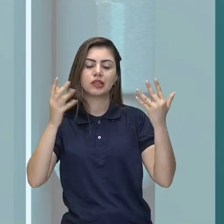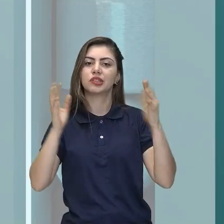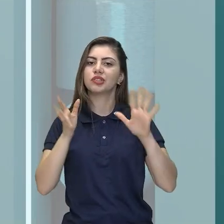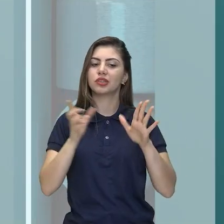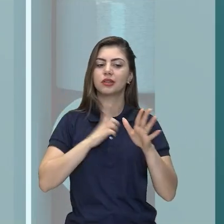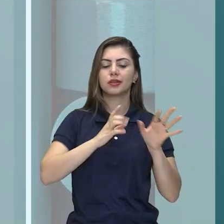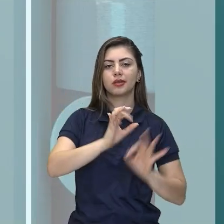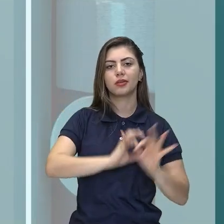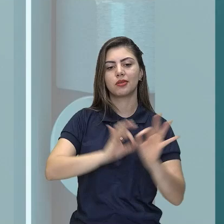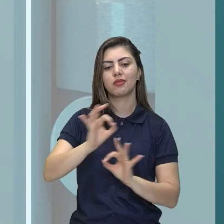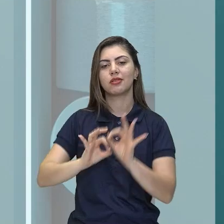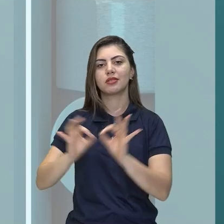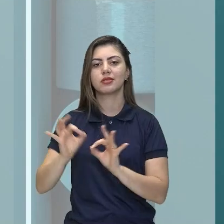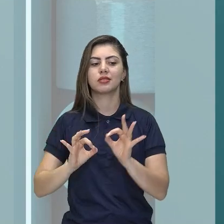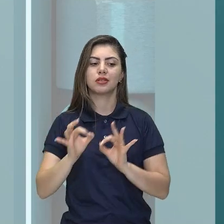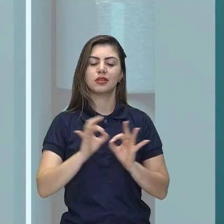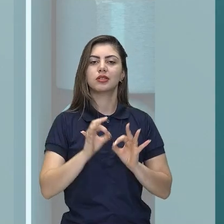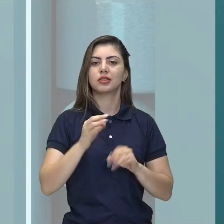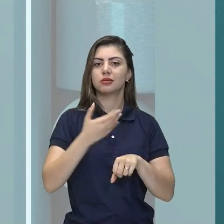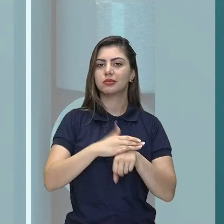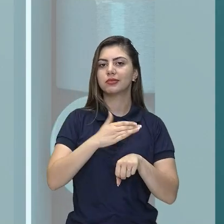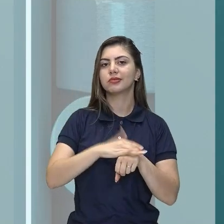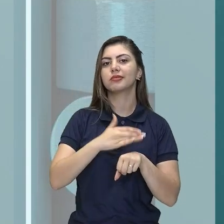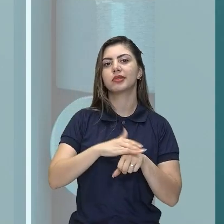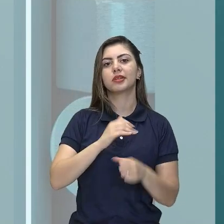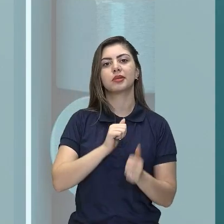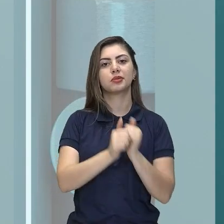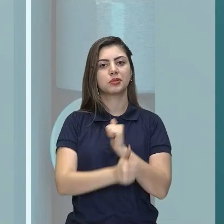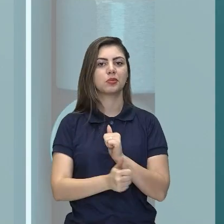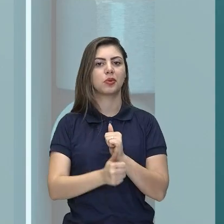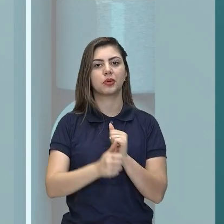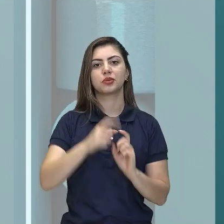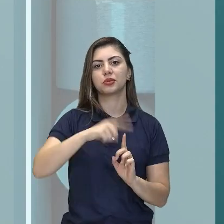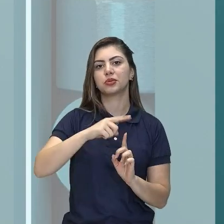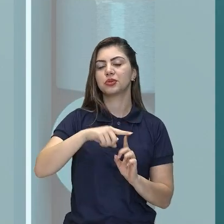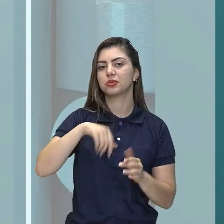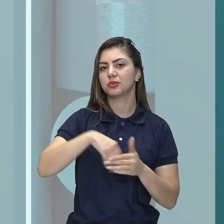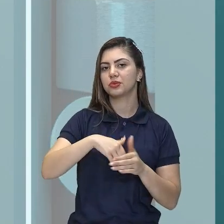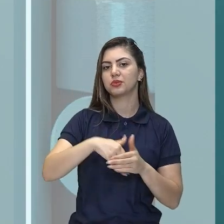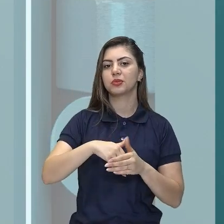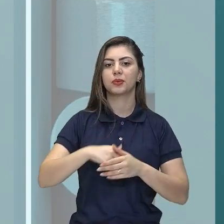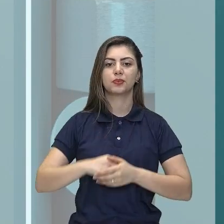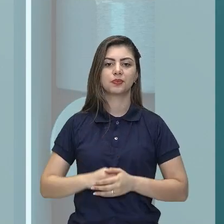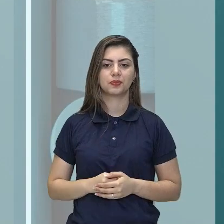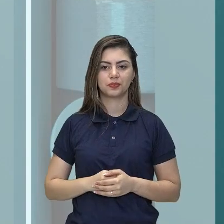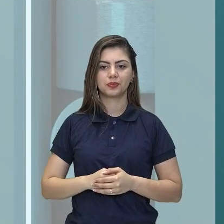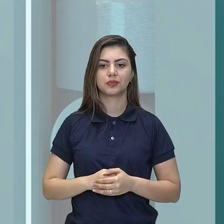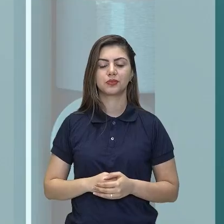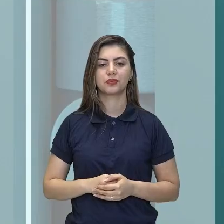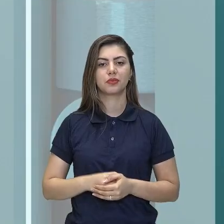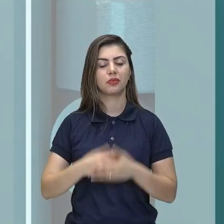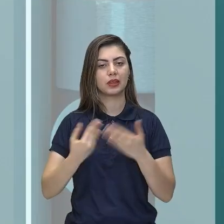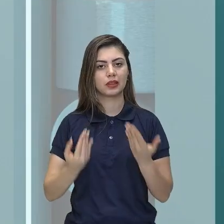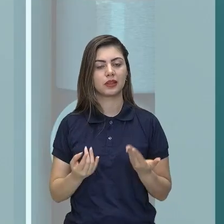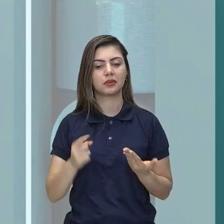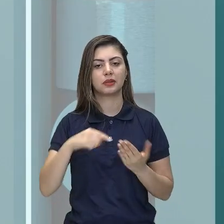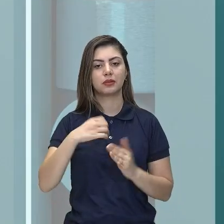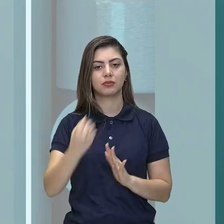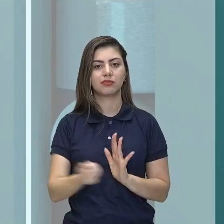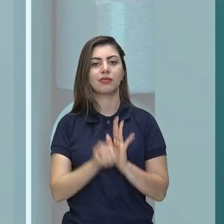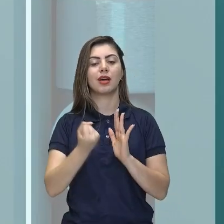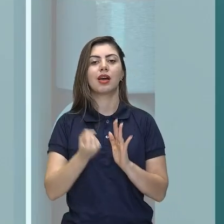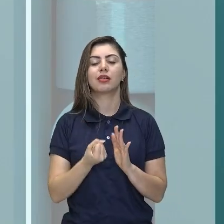organização em torno dessas práticas relacionadas ao futsal. Ele é muito marcante, né?